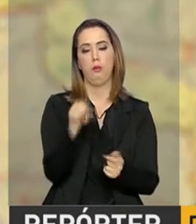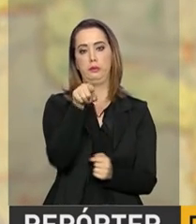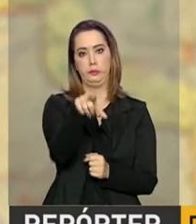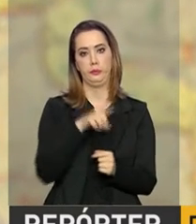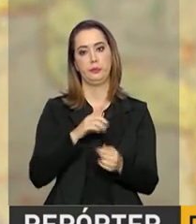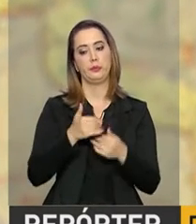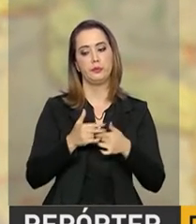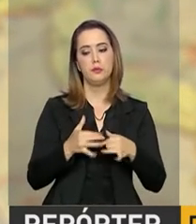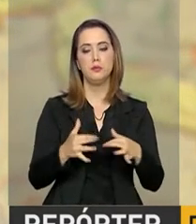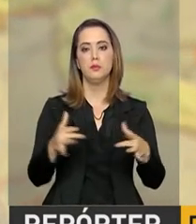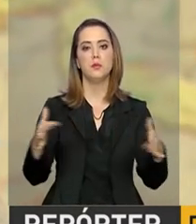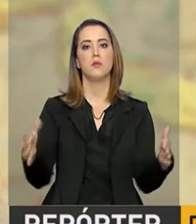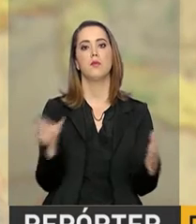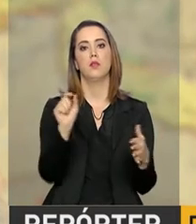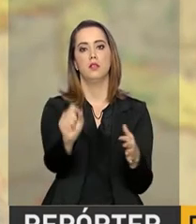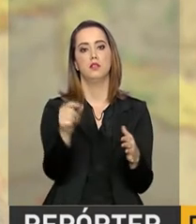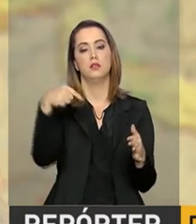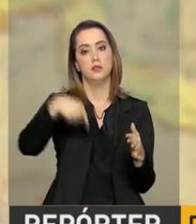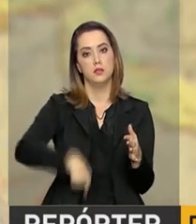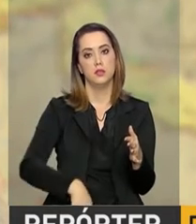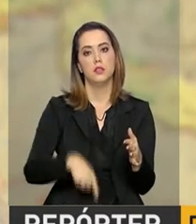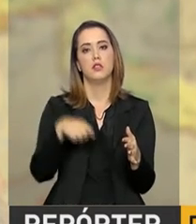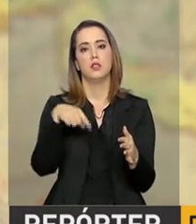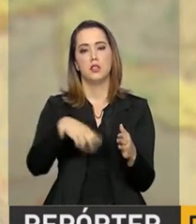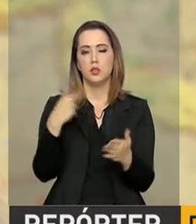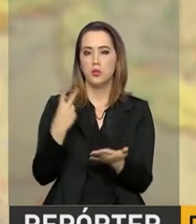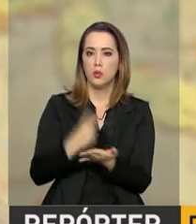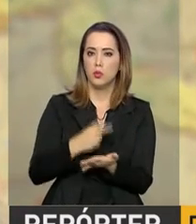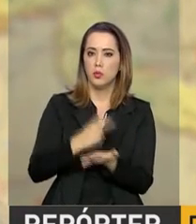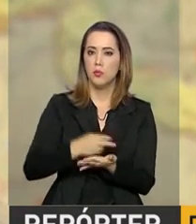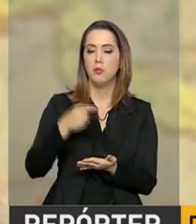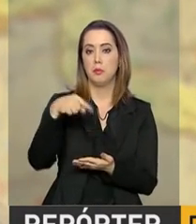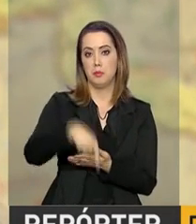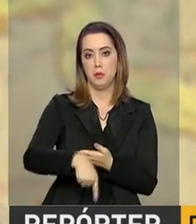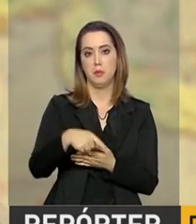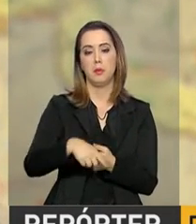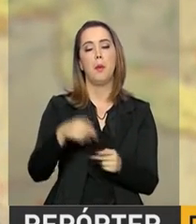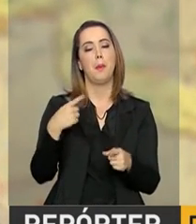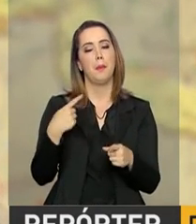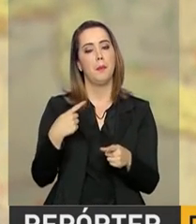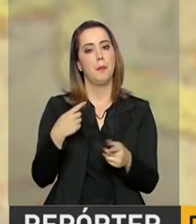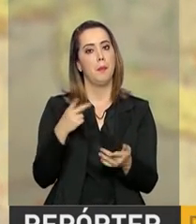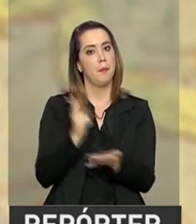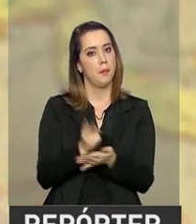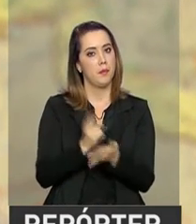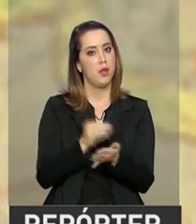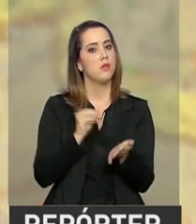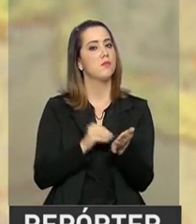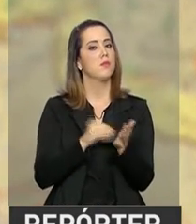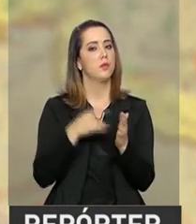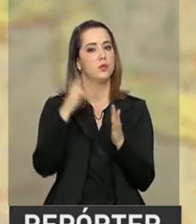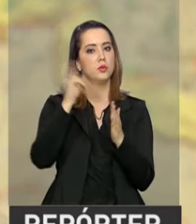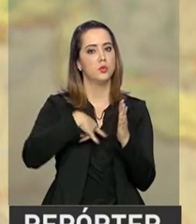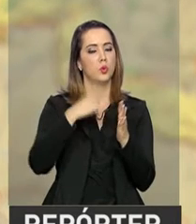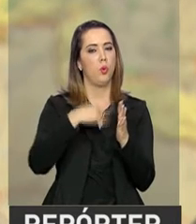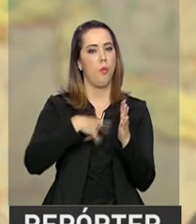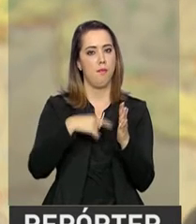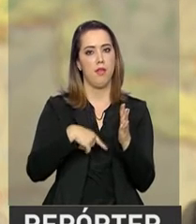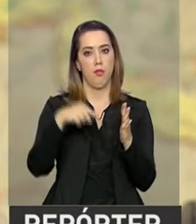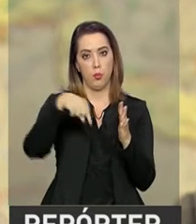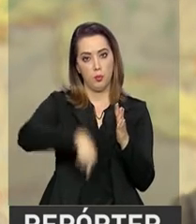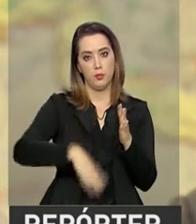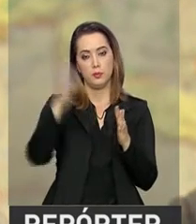possibilidade de permanência dessas vítimas ainda que esteja em situação migratória irregular por um prazo de até cinco anos